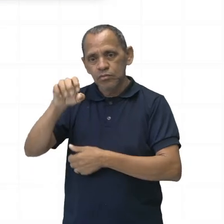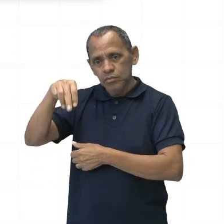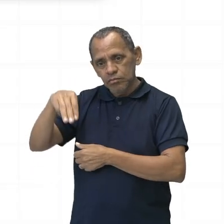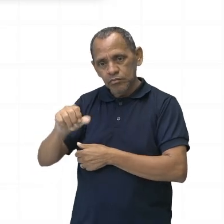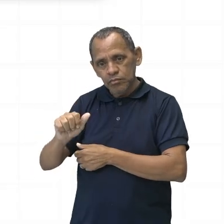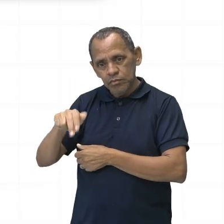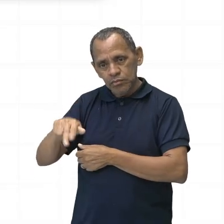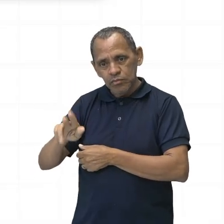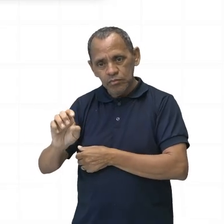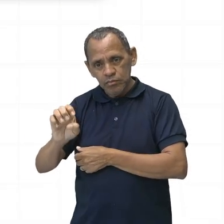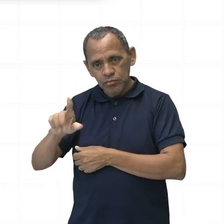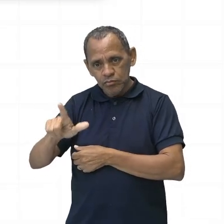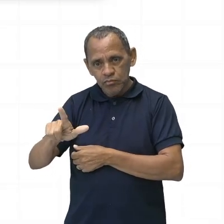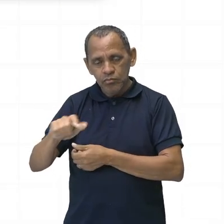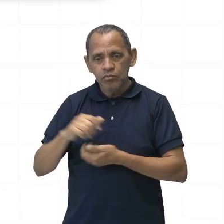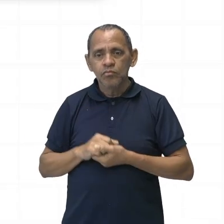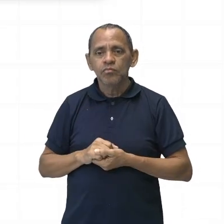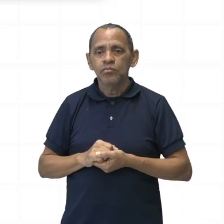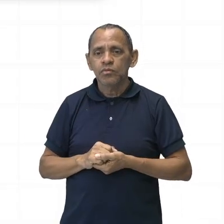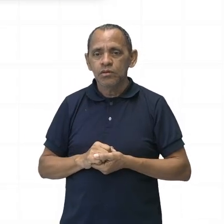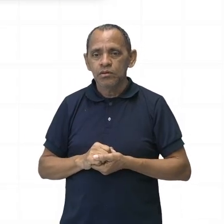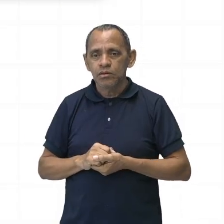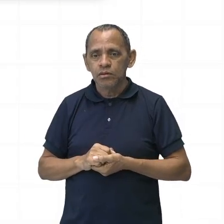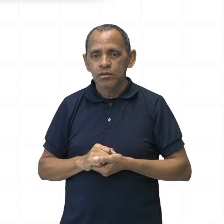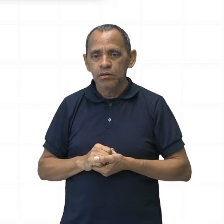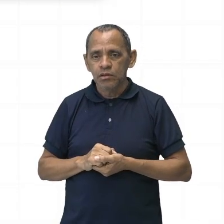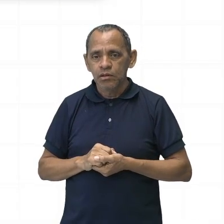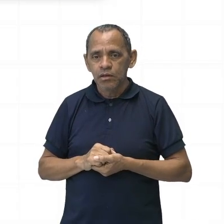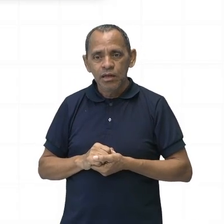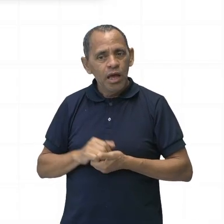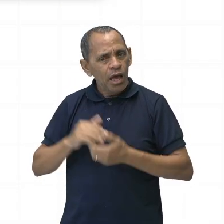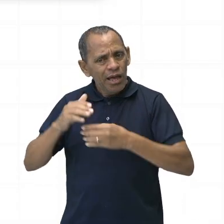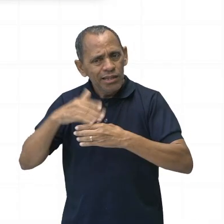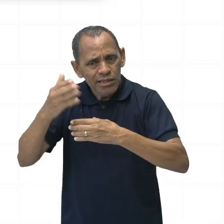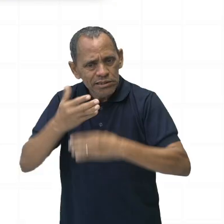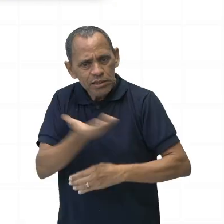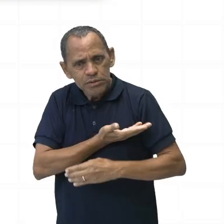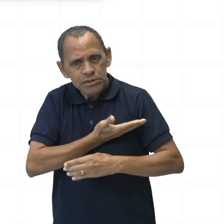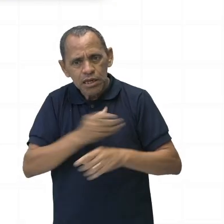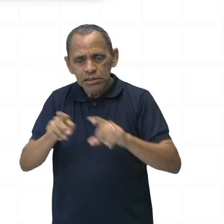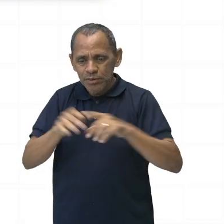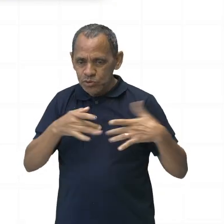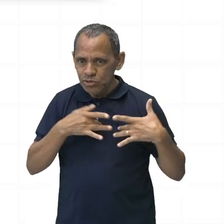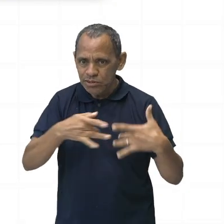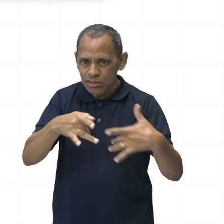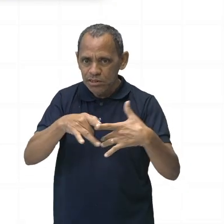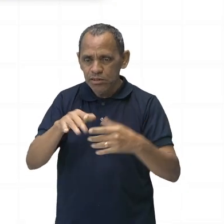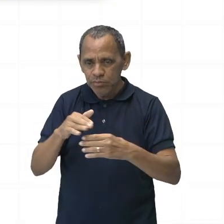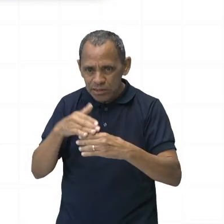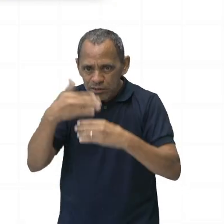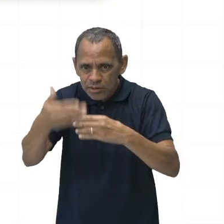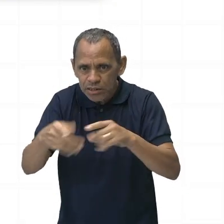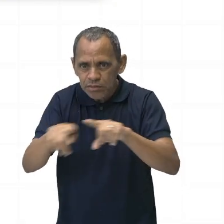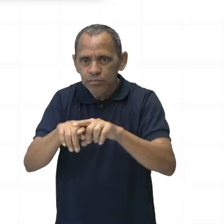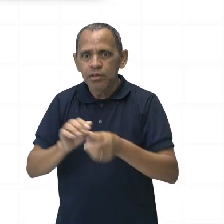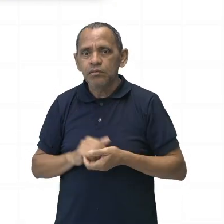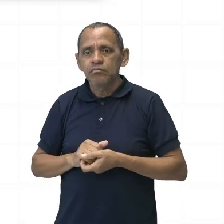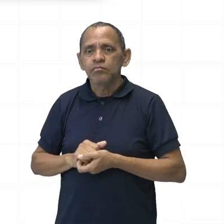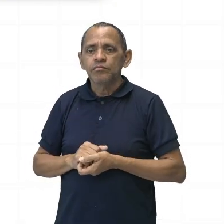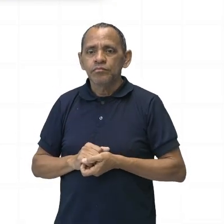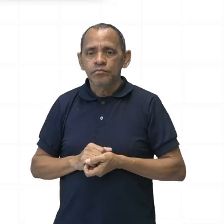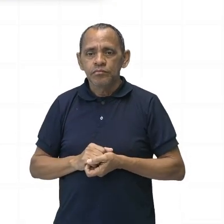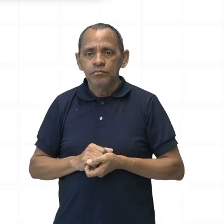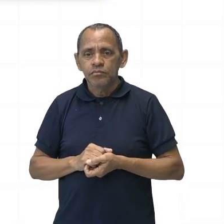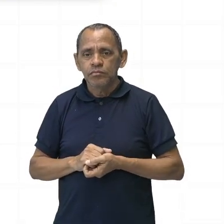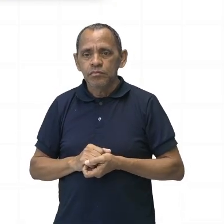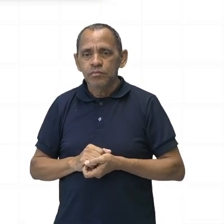da solidariedade, ir além da tolerância e sintonia. A alteridade é a habilidade de estar junto